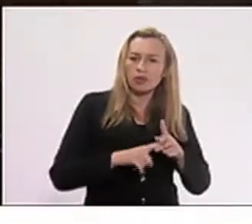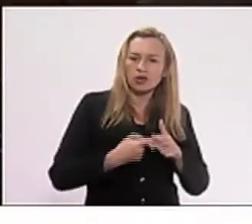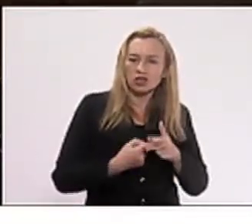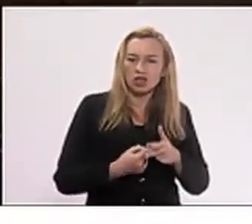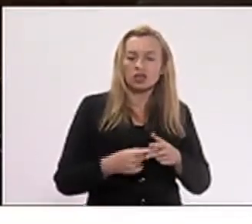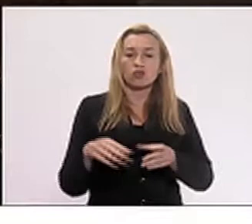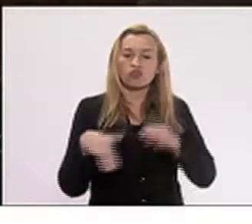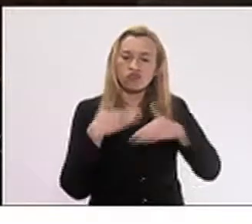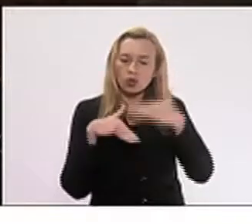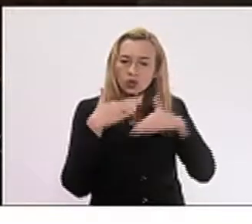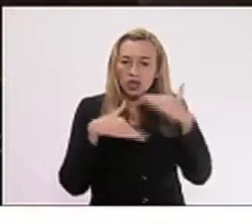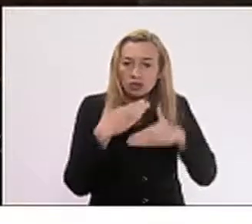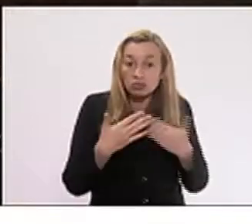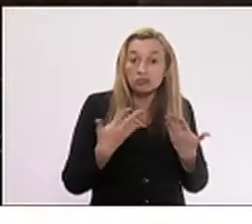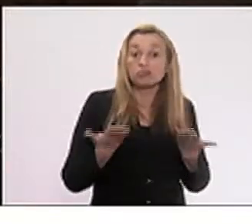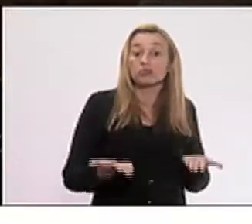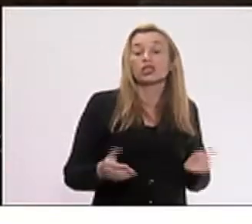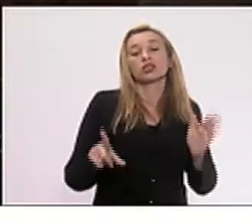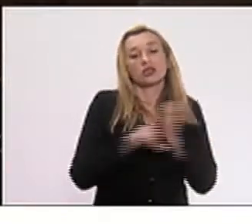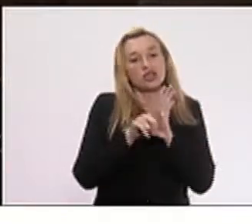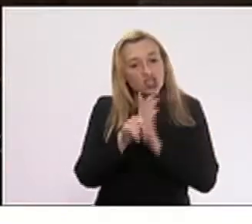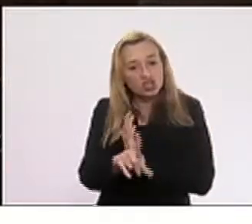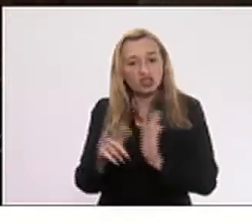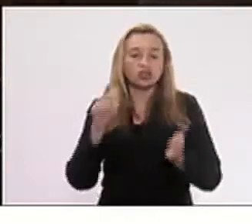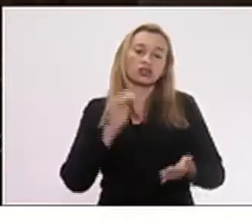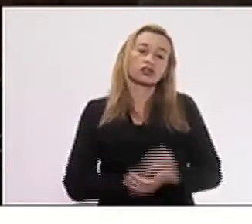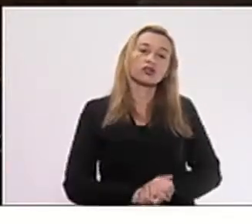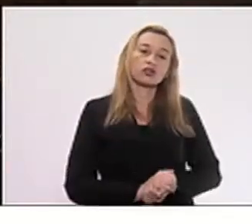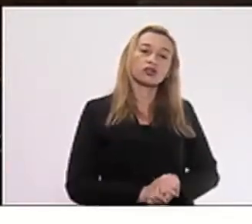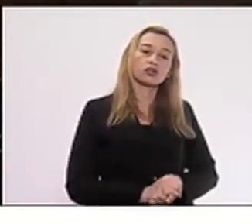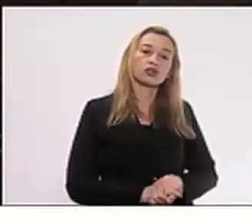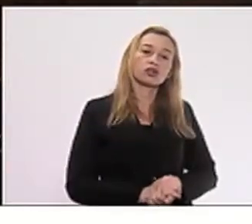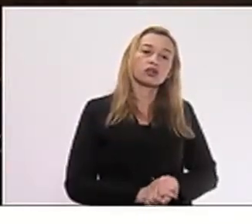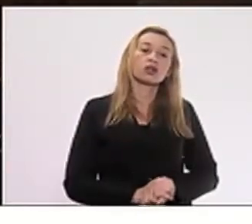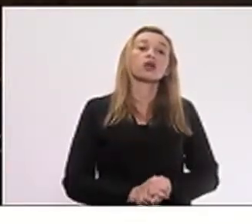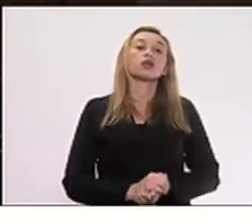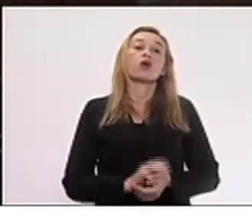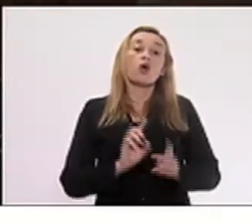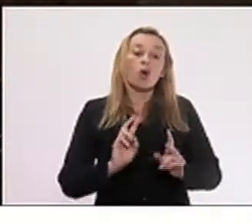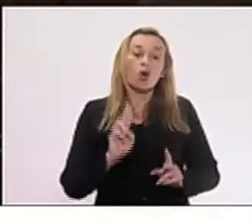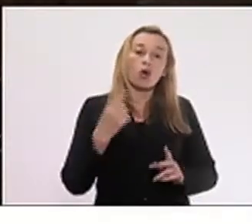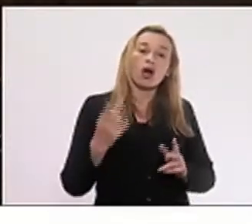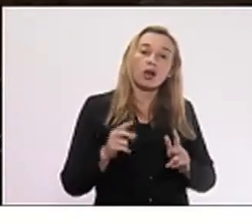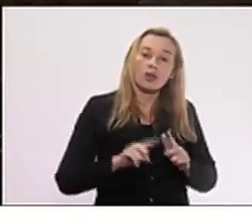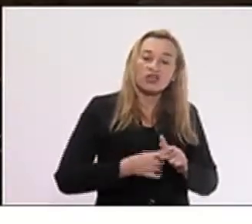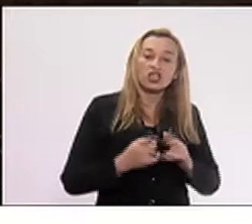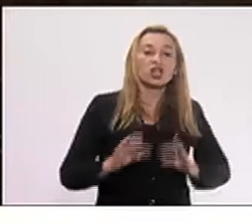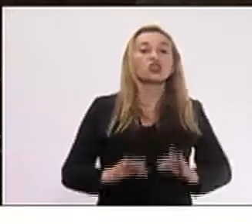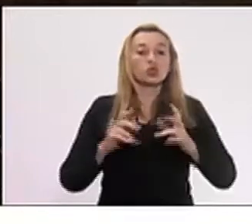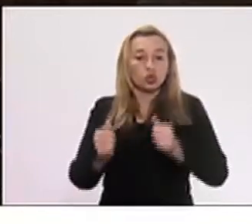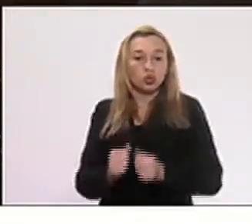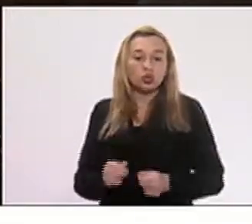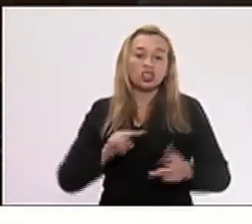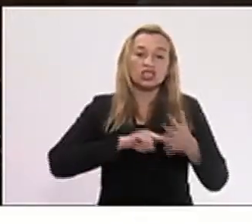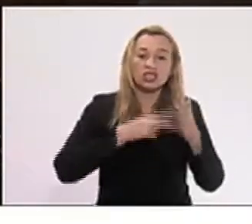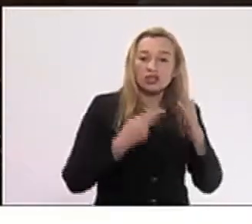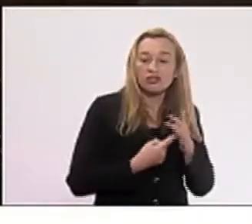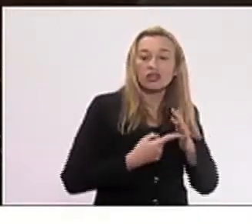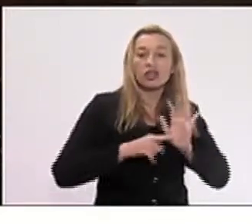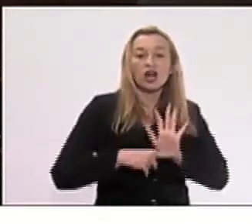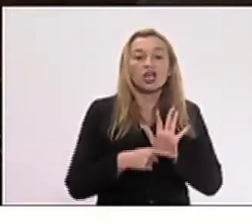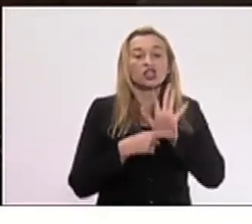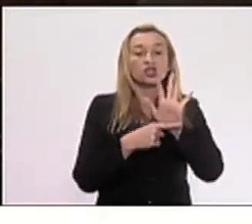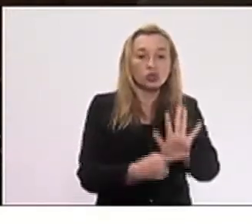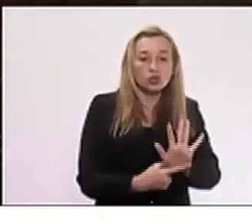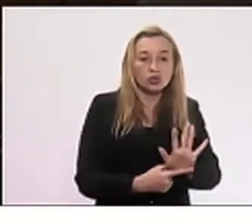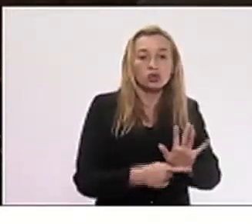o processo legislativo ou aperfeiçoar tudo aquilo que significa contribuição